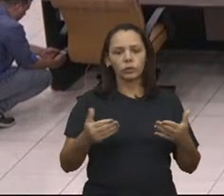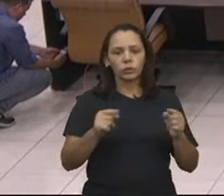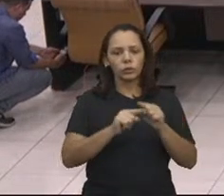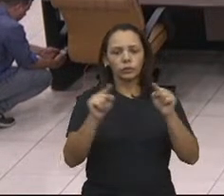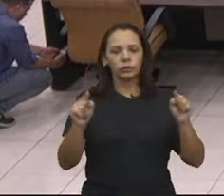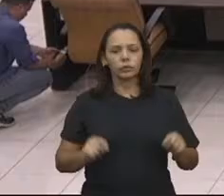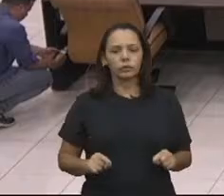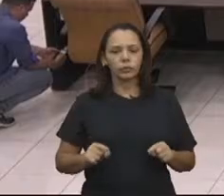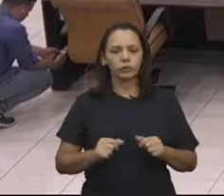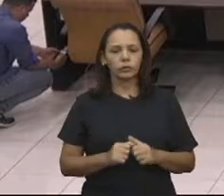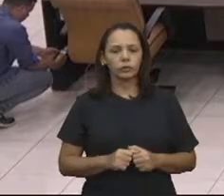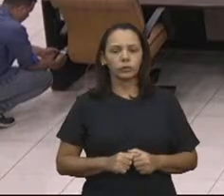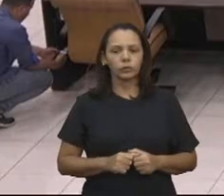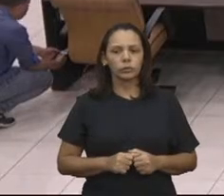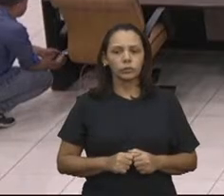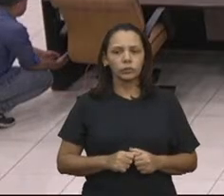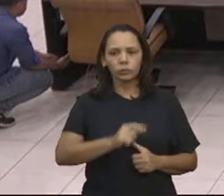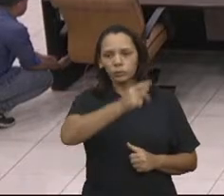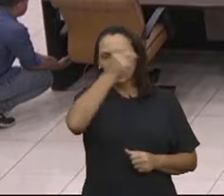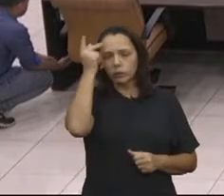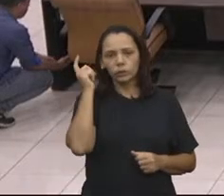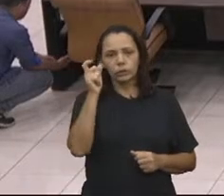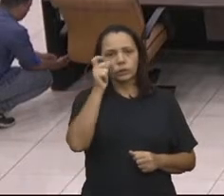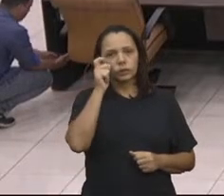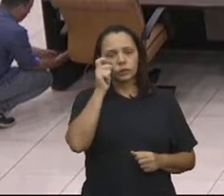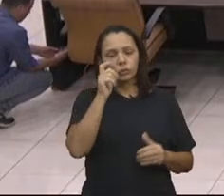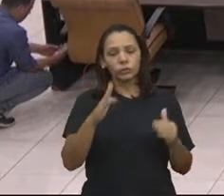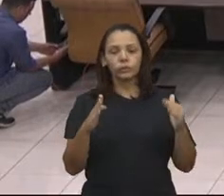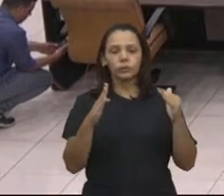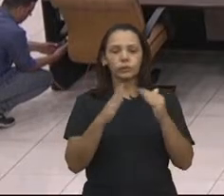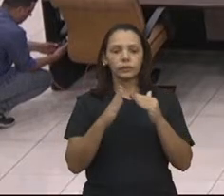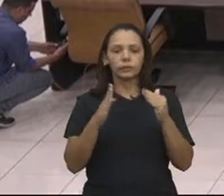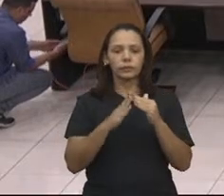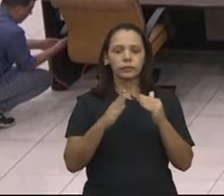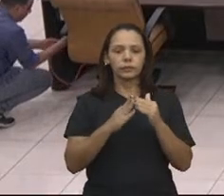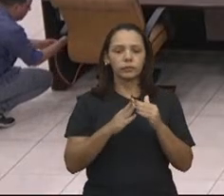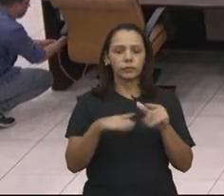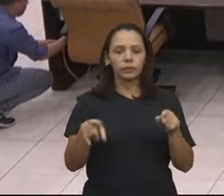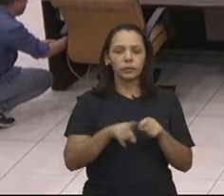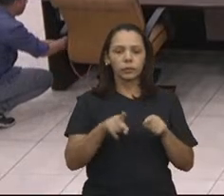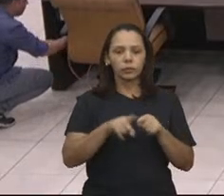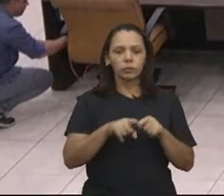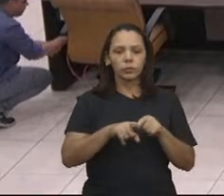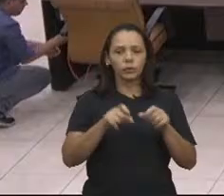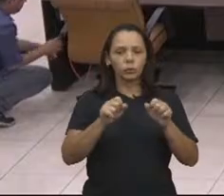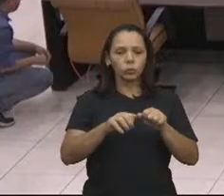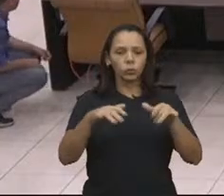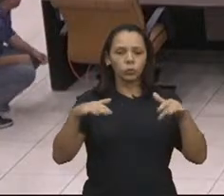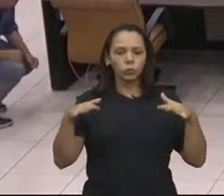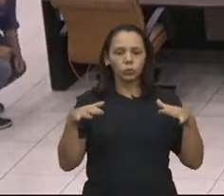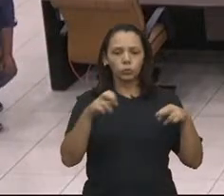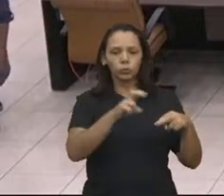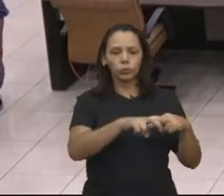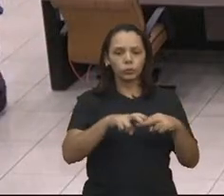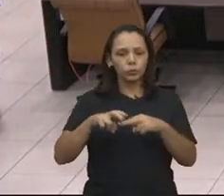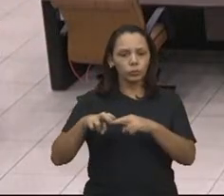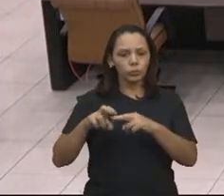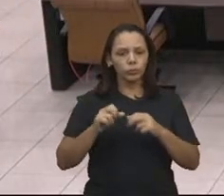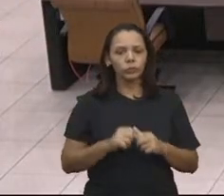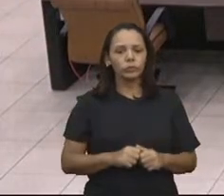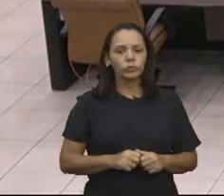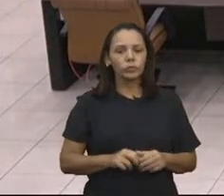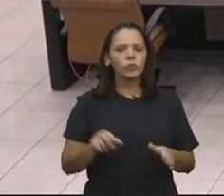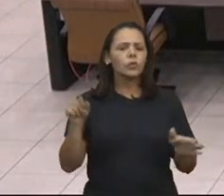servidores, você que assiste a gente de casa, também o público aqui presente. Eu tenho uma